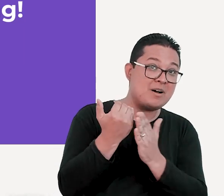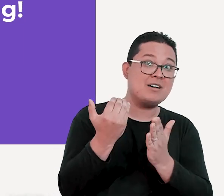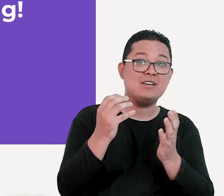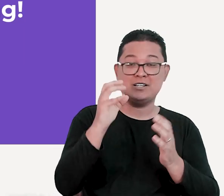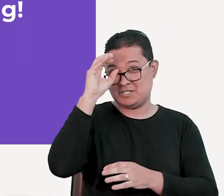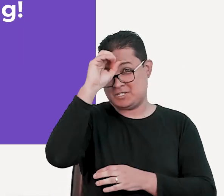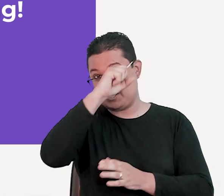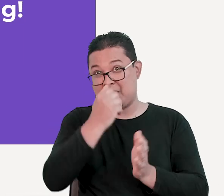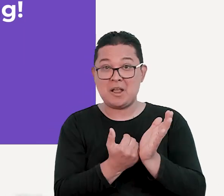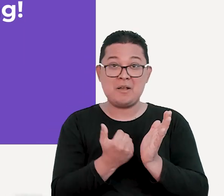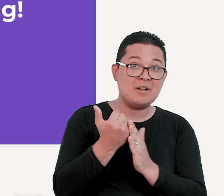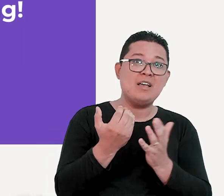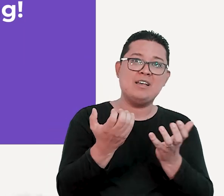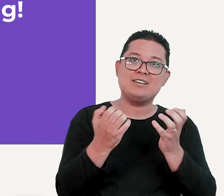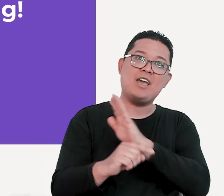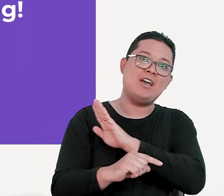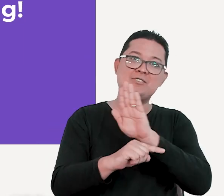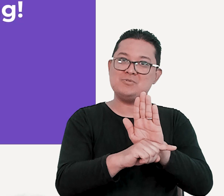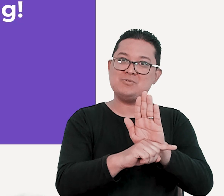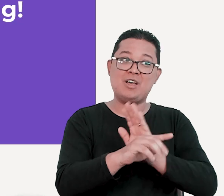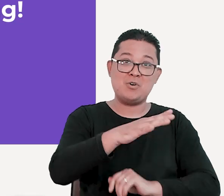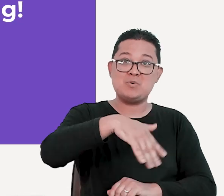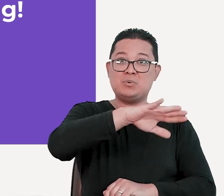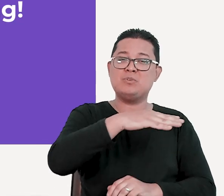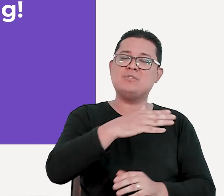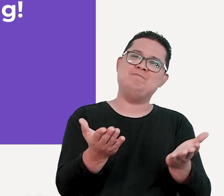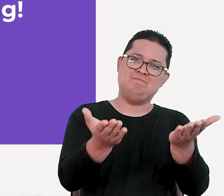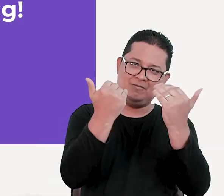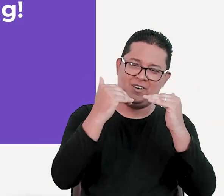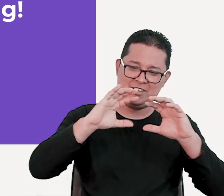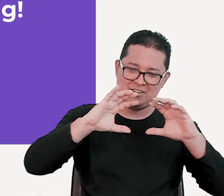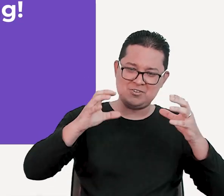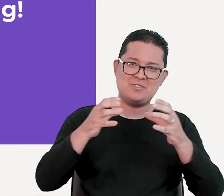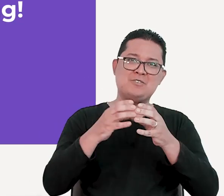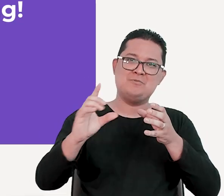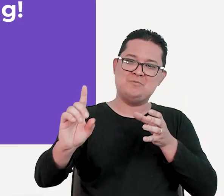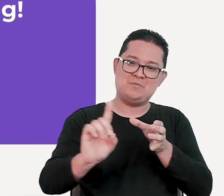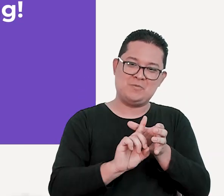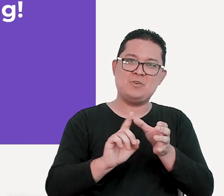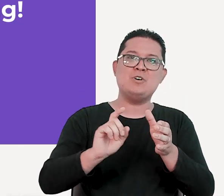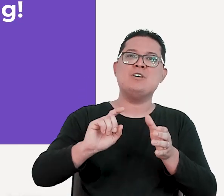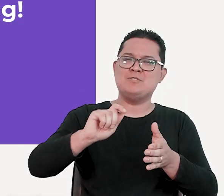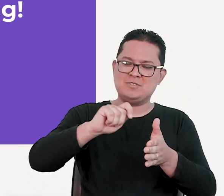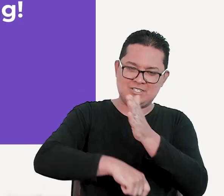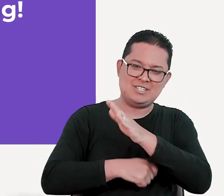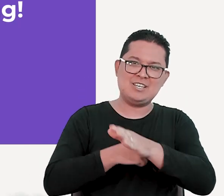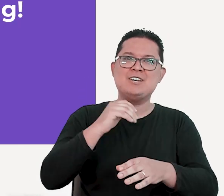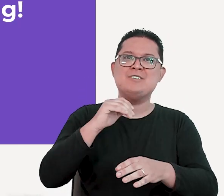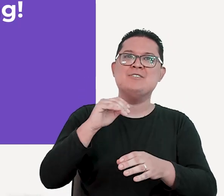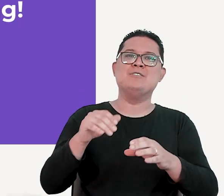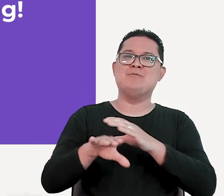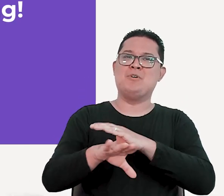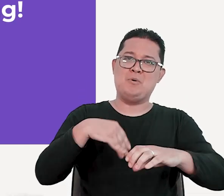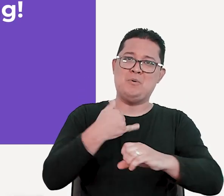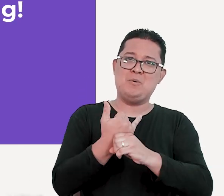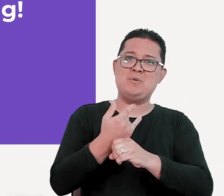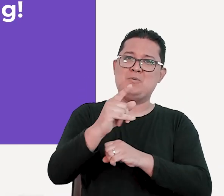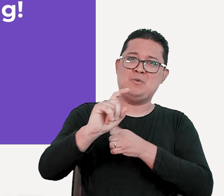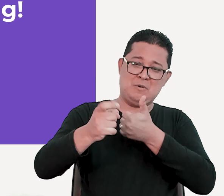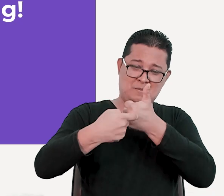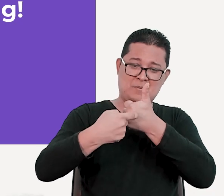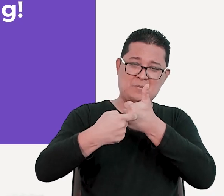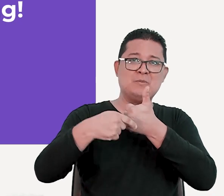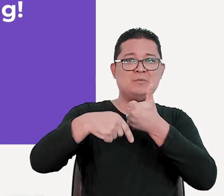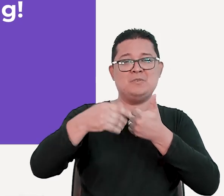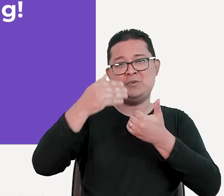ajudar outras pessoas, vem participar do clube do UX Writing, se inscreva no nosso canal, deixa aquele like maravilhoso para agradecer esse conteúdo